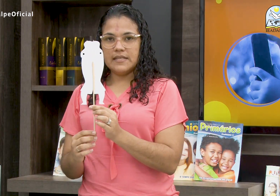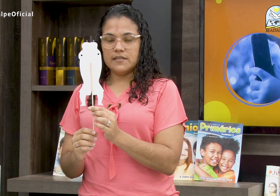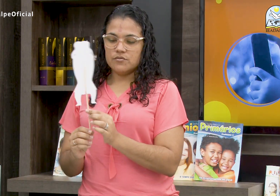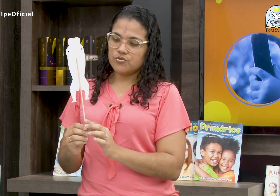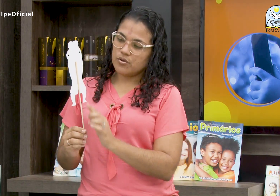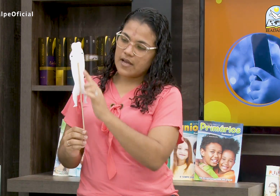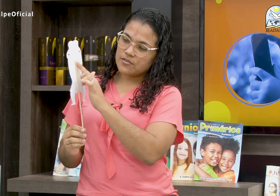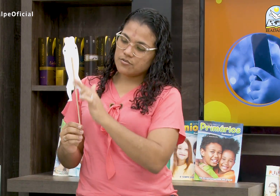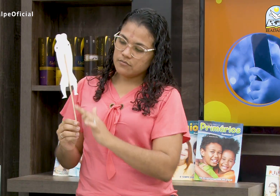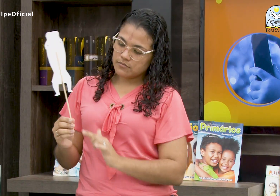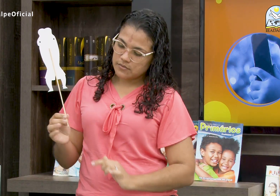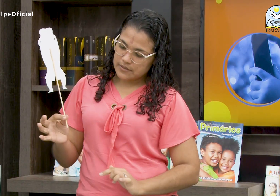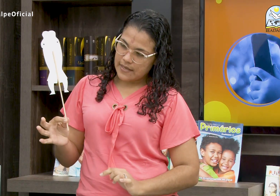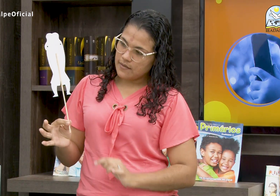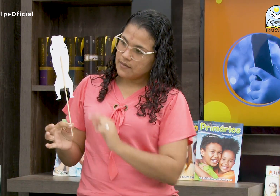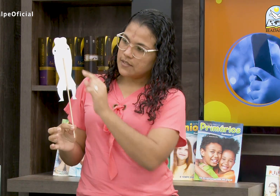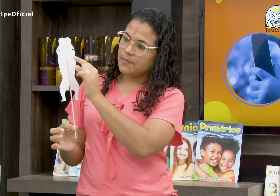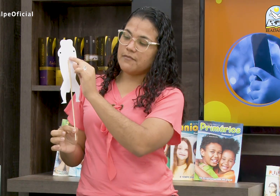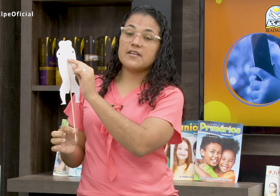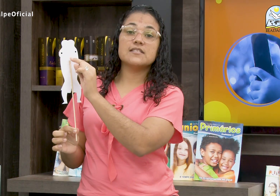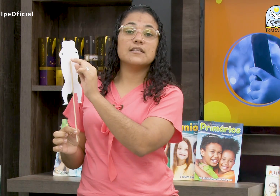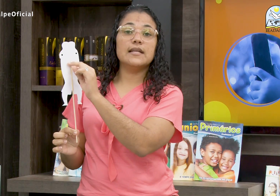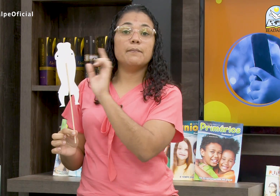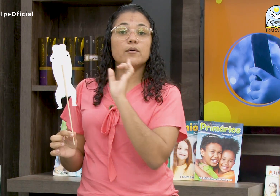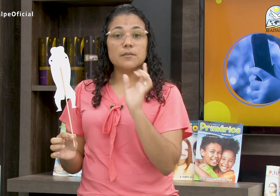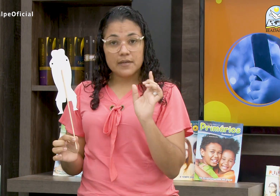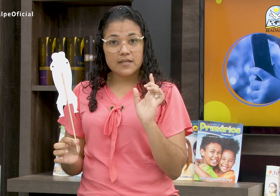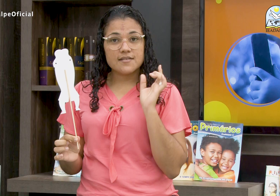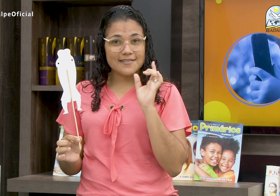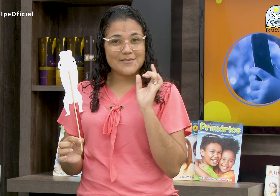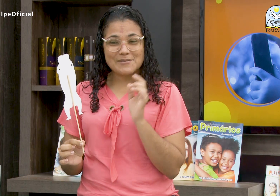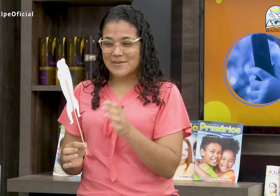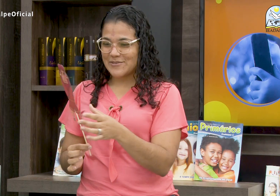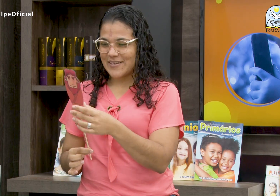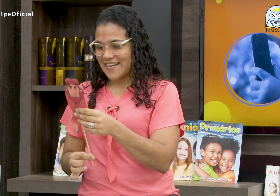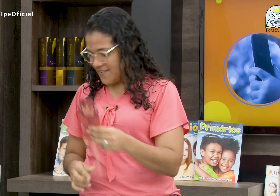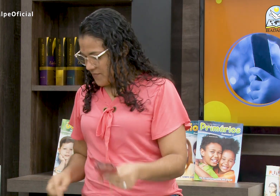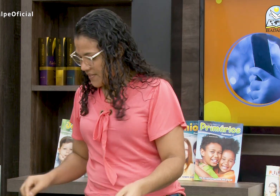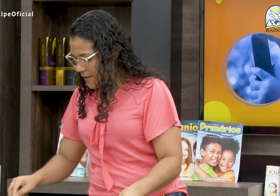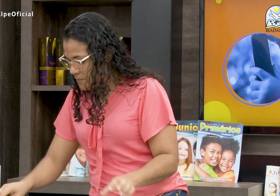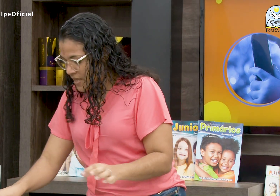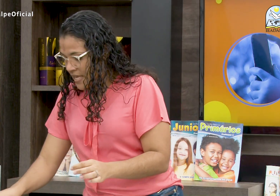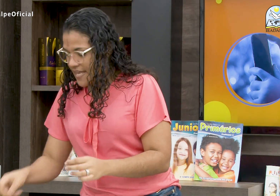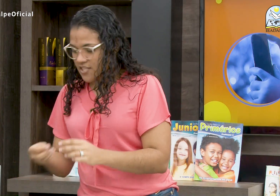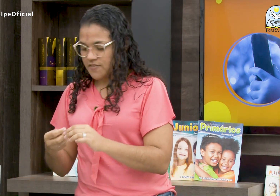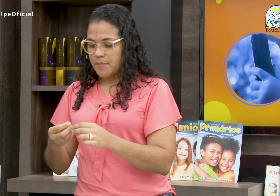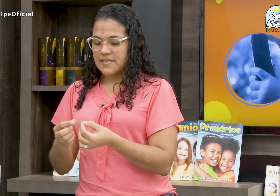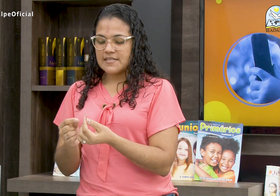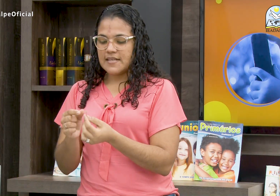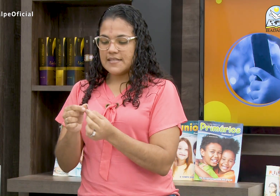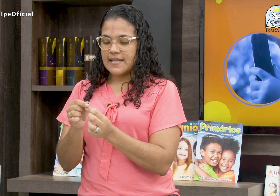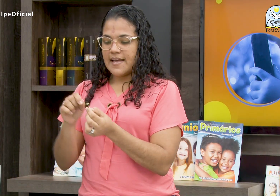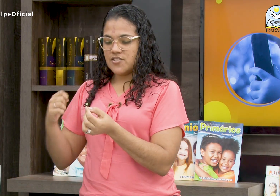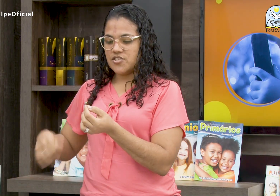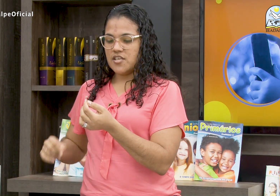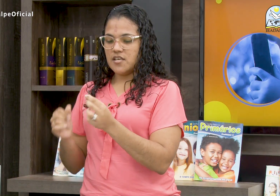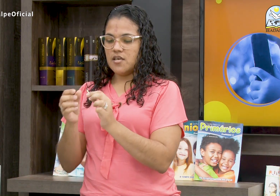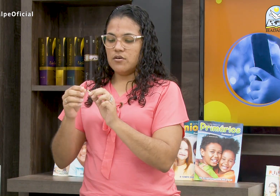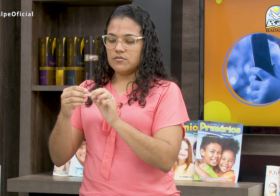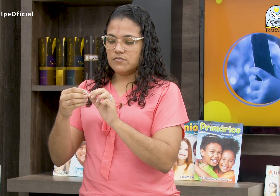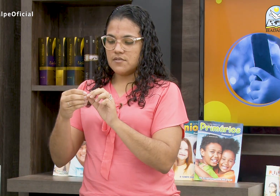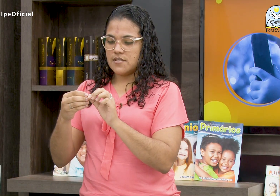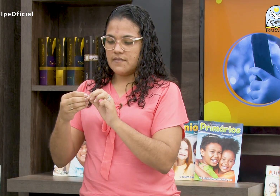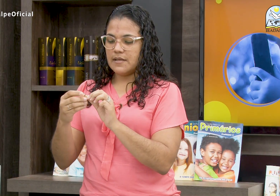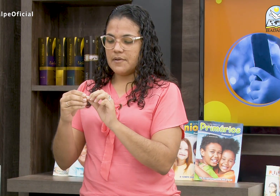um palitinho de churrasco, tá? De preferência, tira a ponta para a criança não se machucar, tá? E a gente vai precisar dessa tarraxinha aqui,